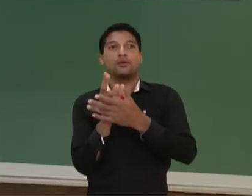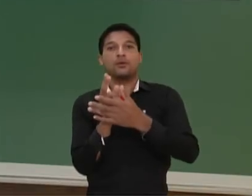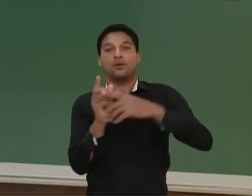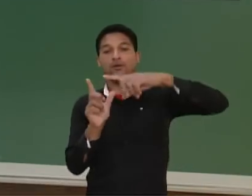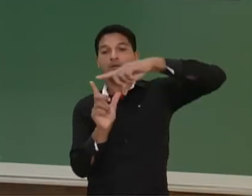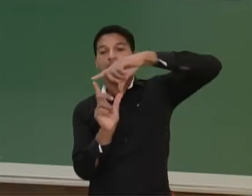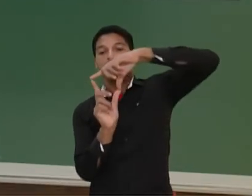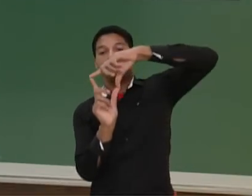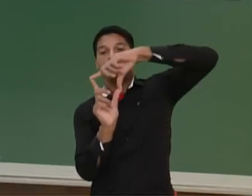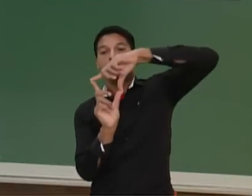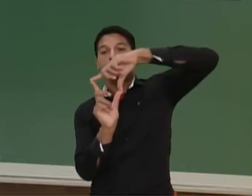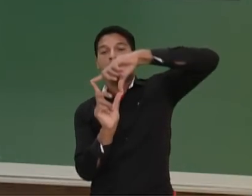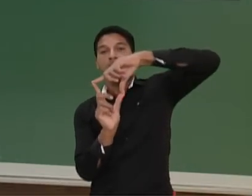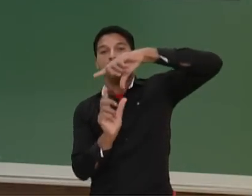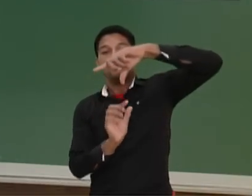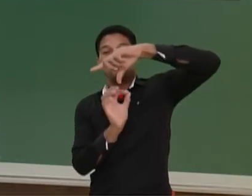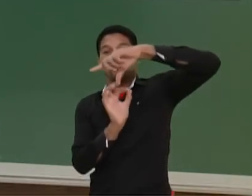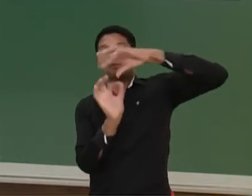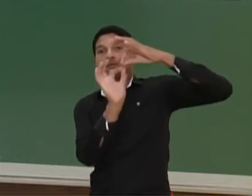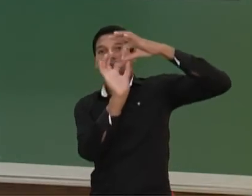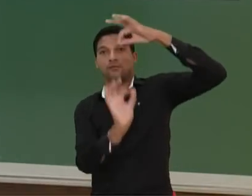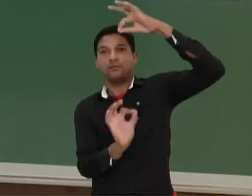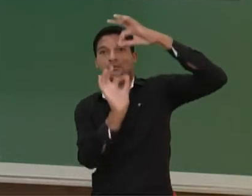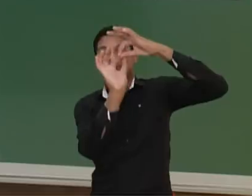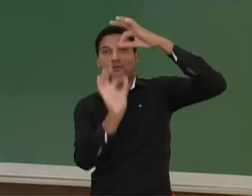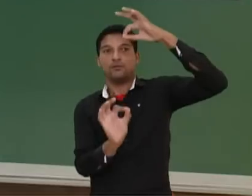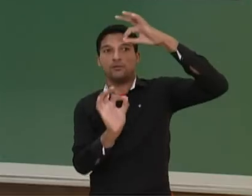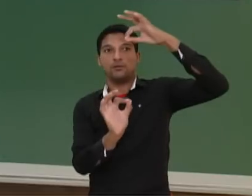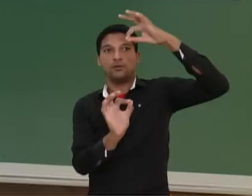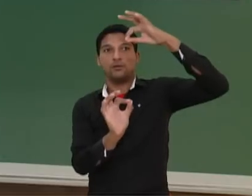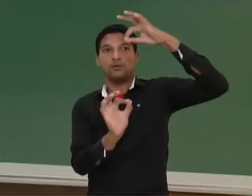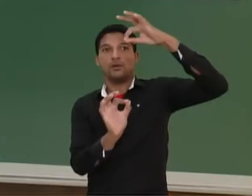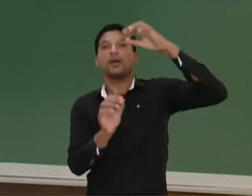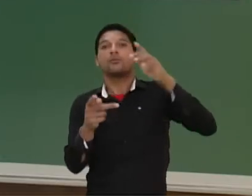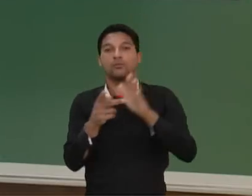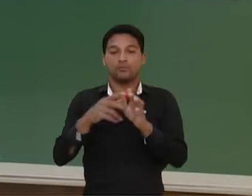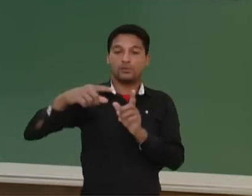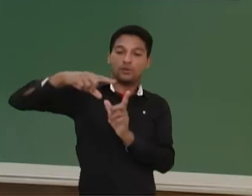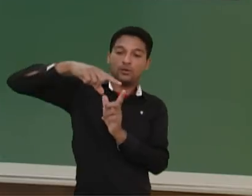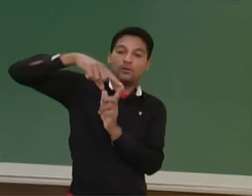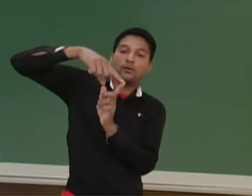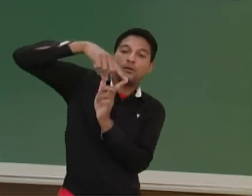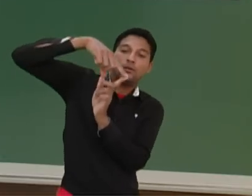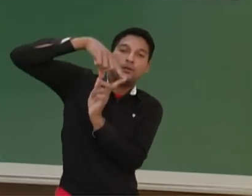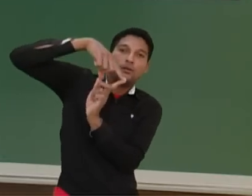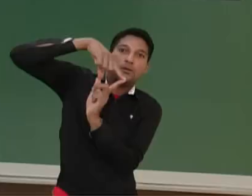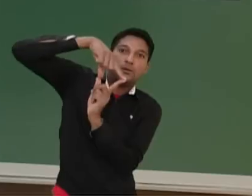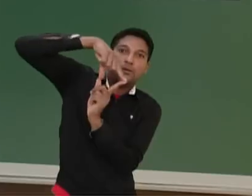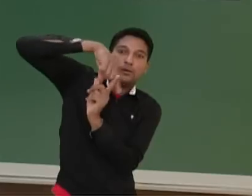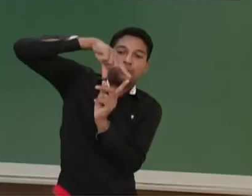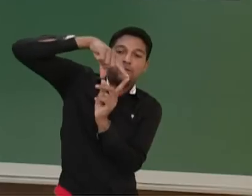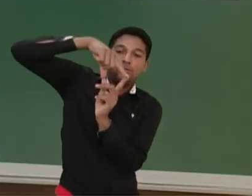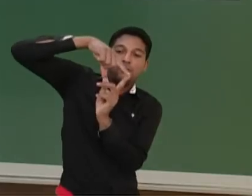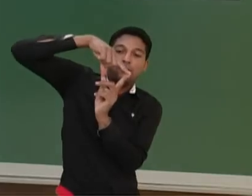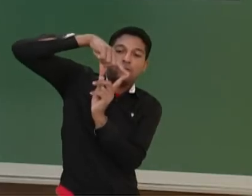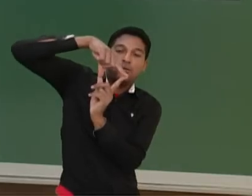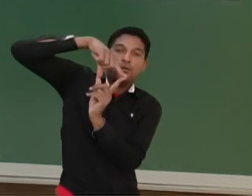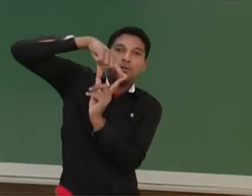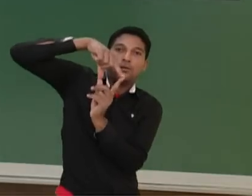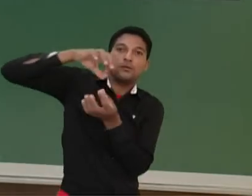que eu marquei, este e este, é congruente com o ângulo formado por este lado e